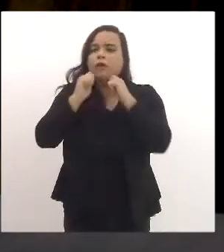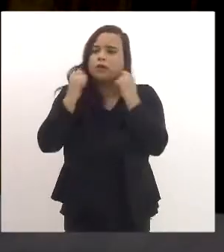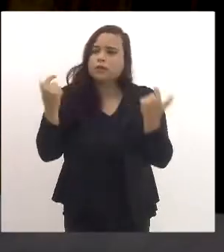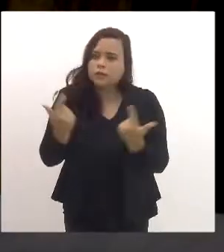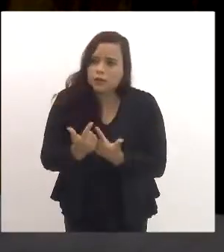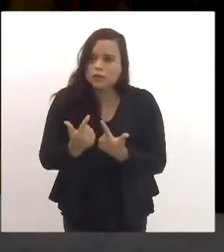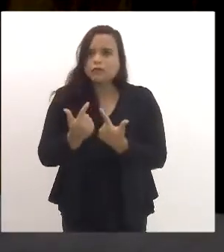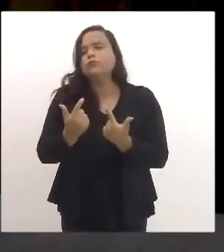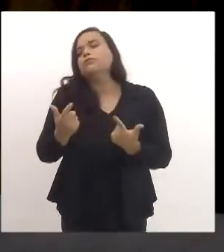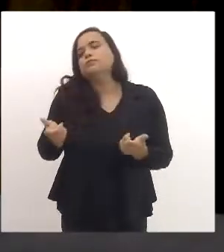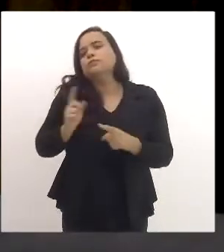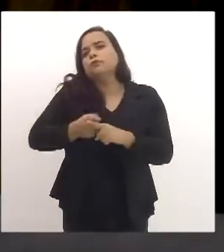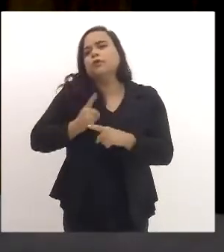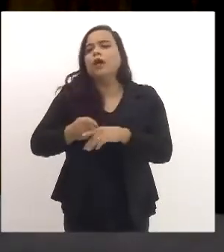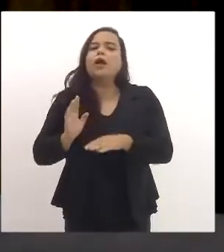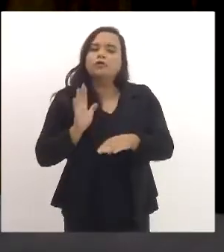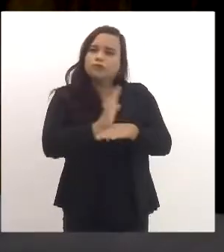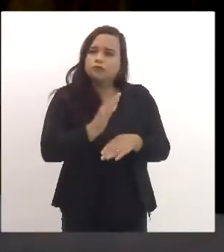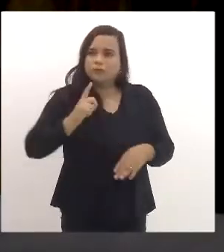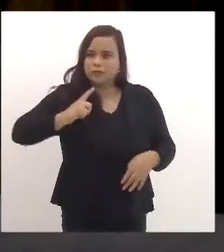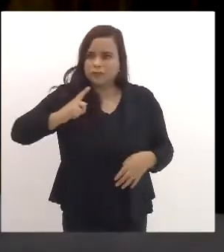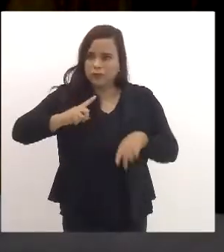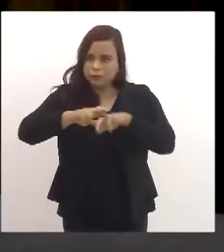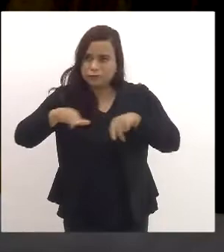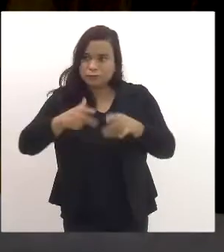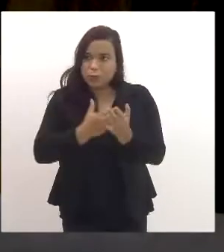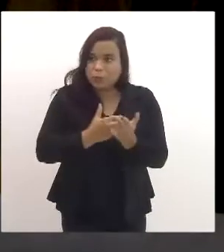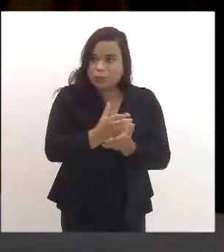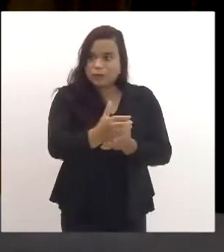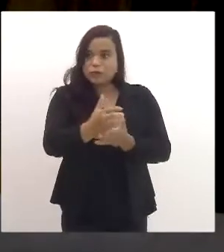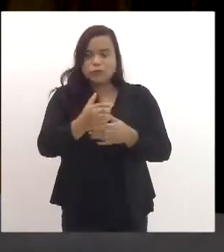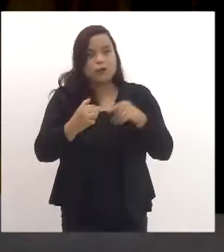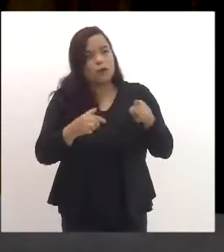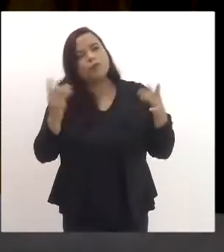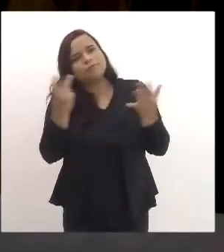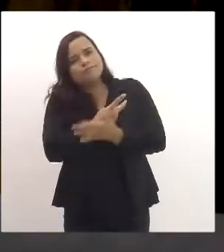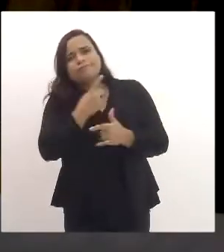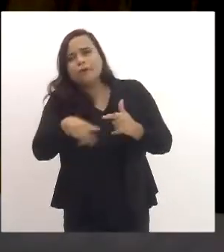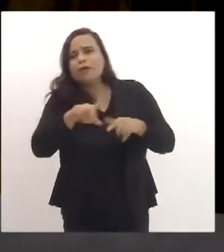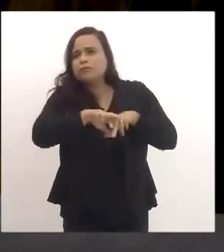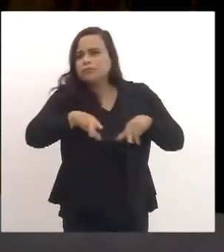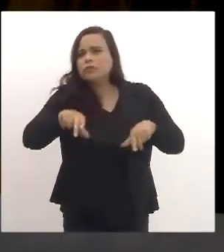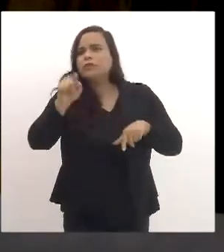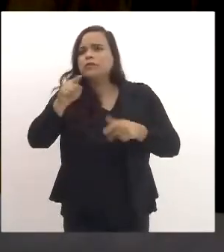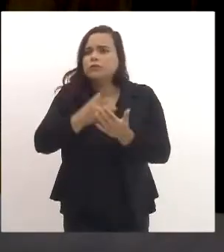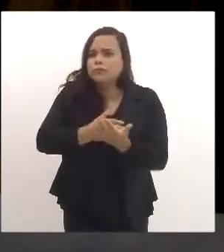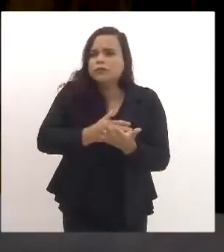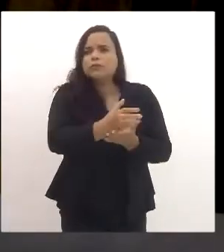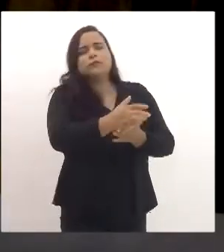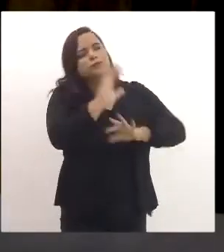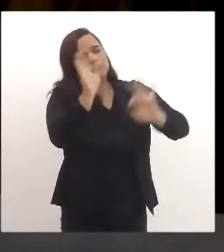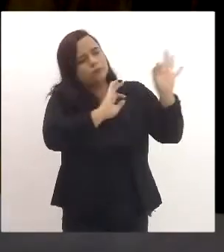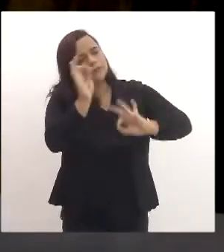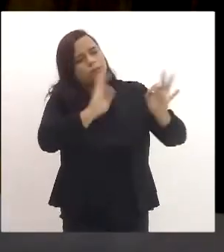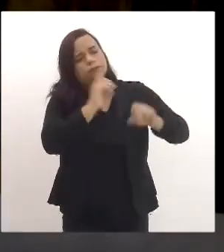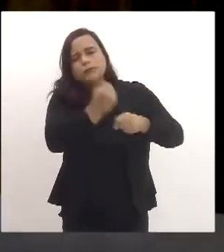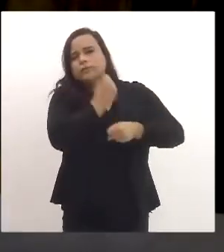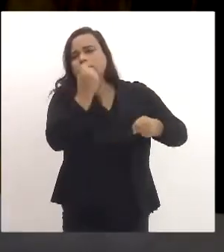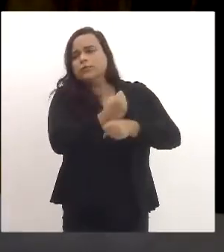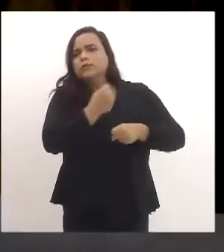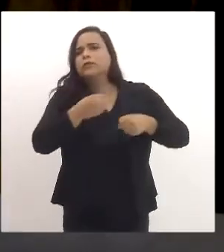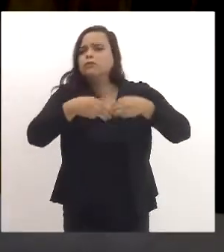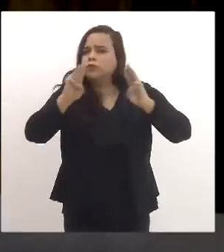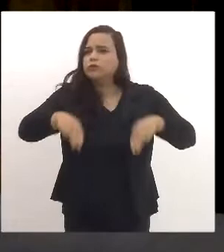por estar ajudando, ter ajudado, ter começado desde o início. Estamos juntos desde o início da reconstrução do museu, continuamos juntos